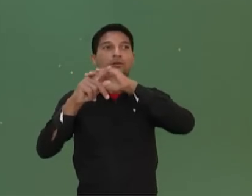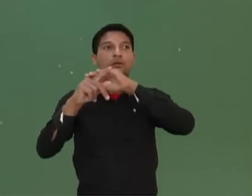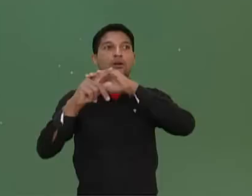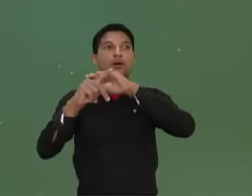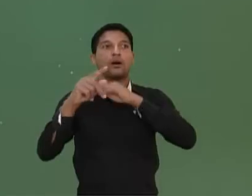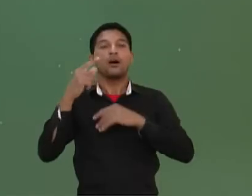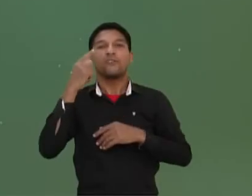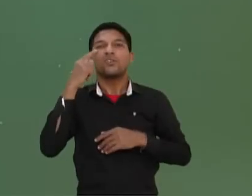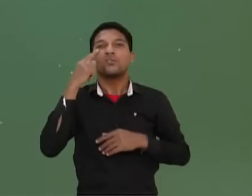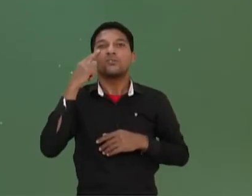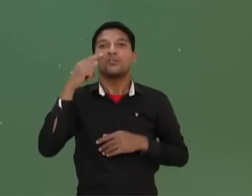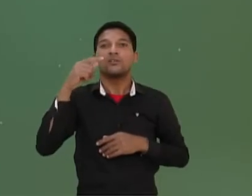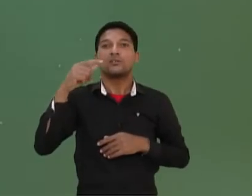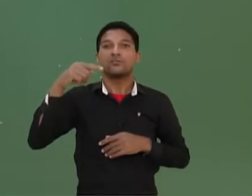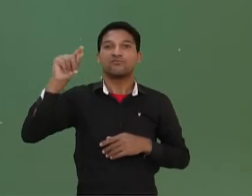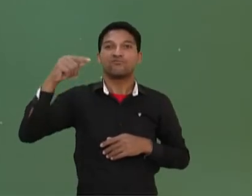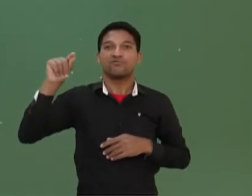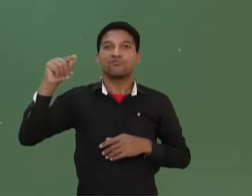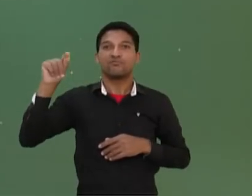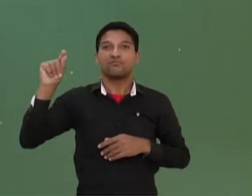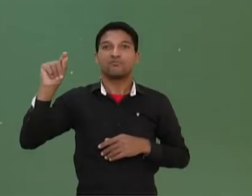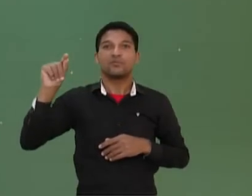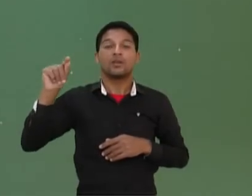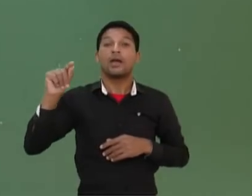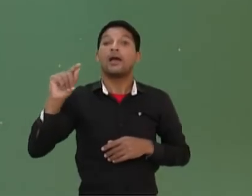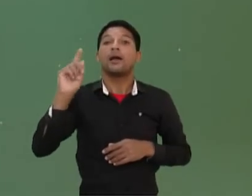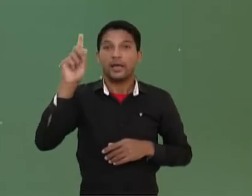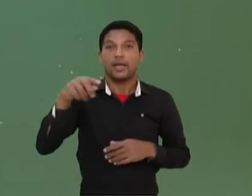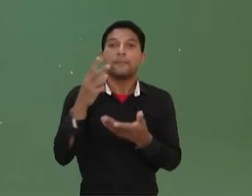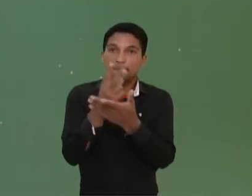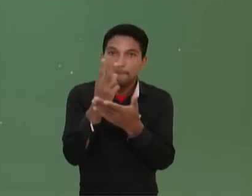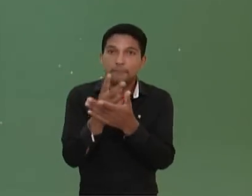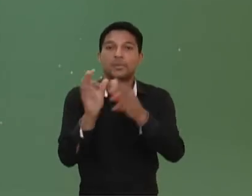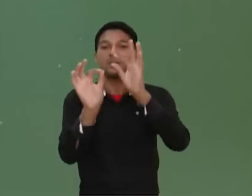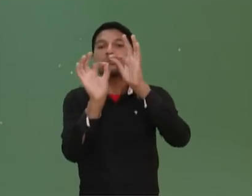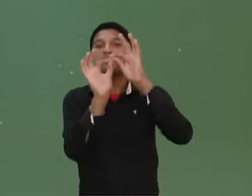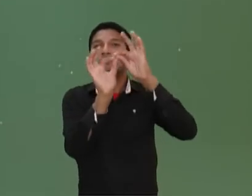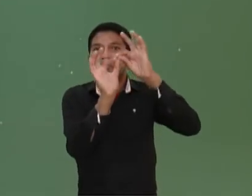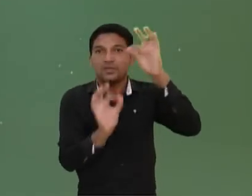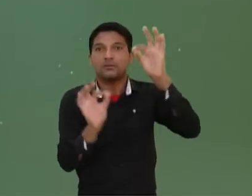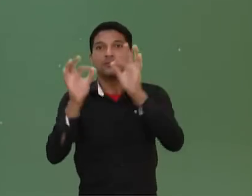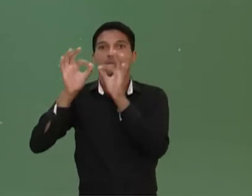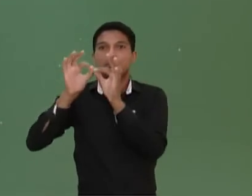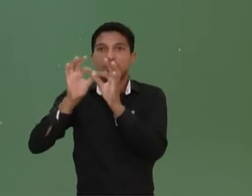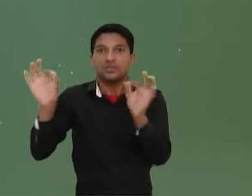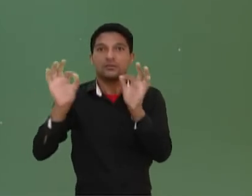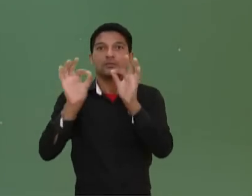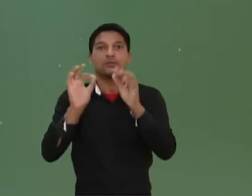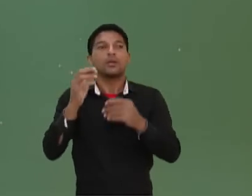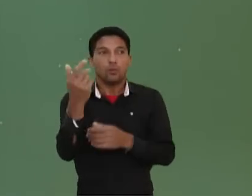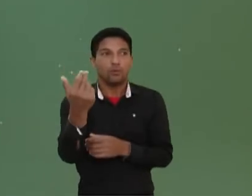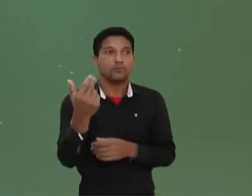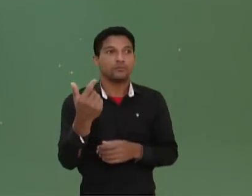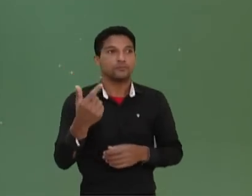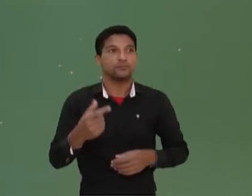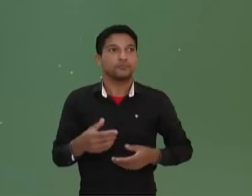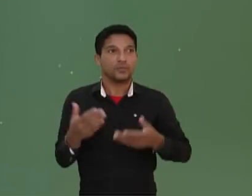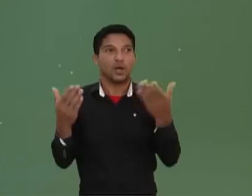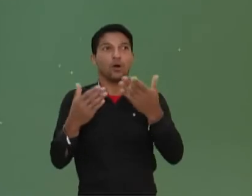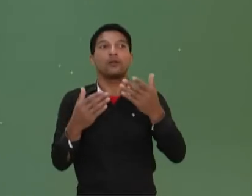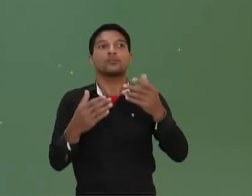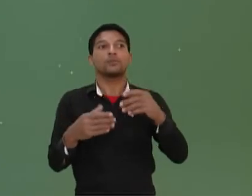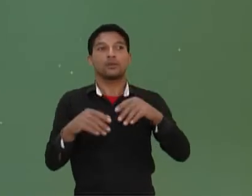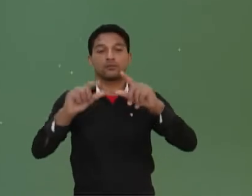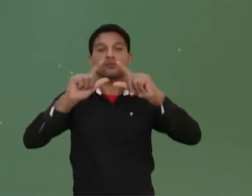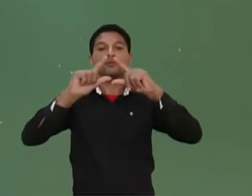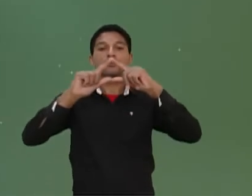um losango. Certo? Então pega aqui, ó, o triângulo ABE, que é